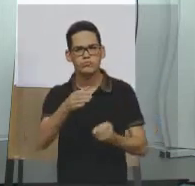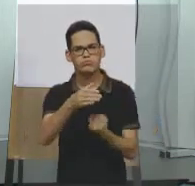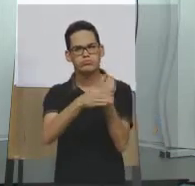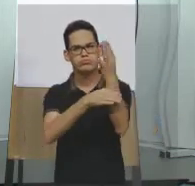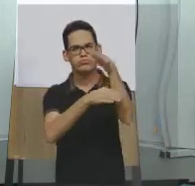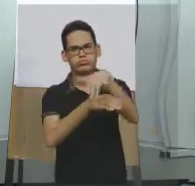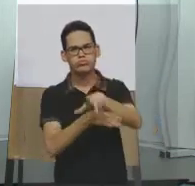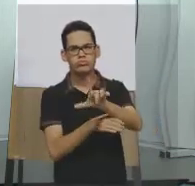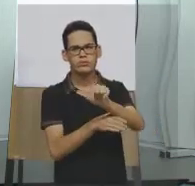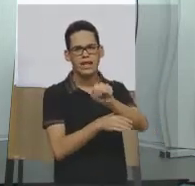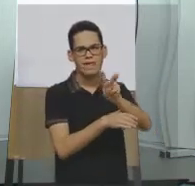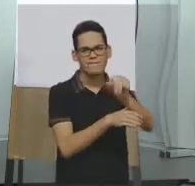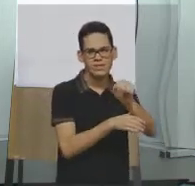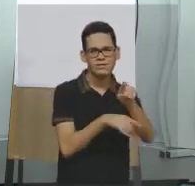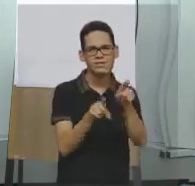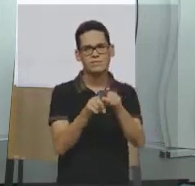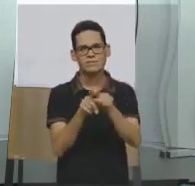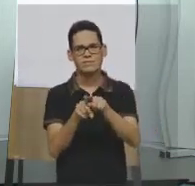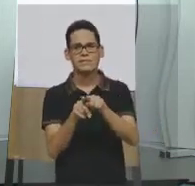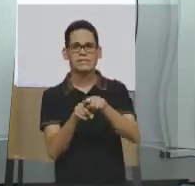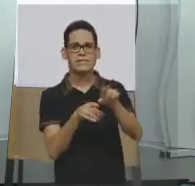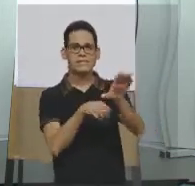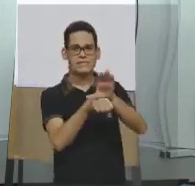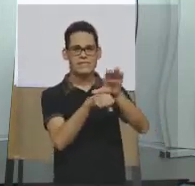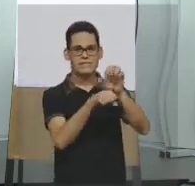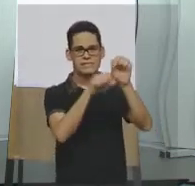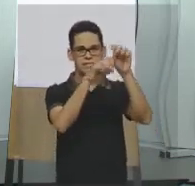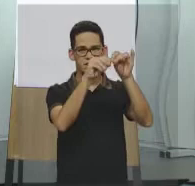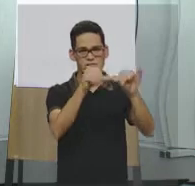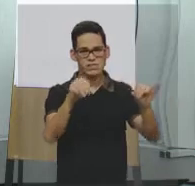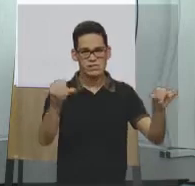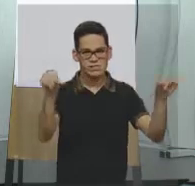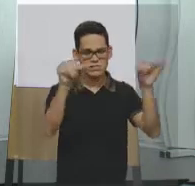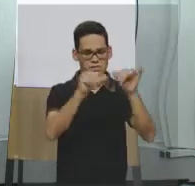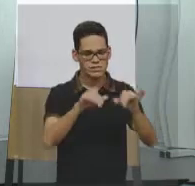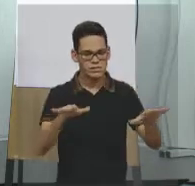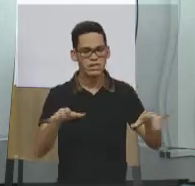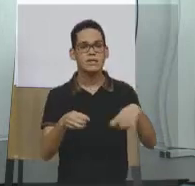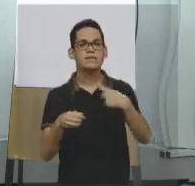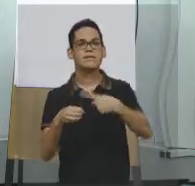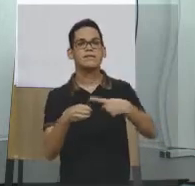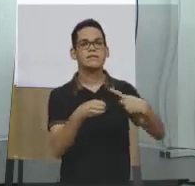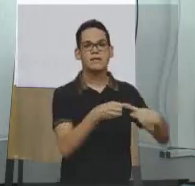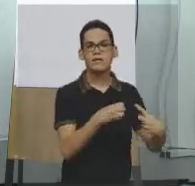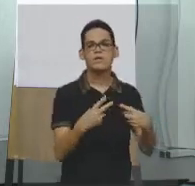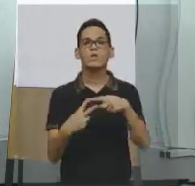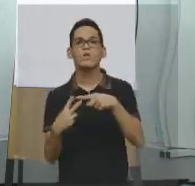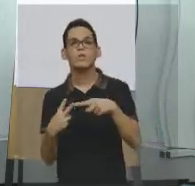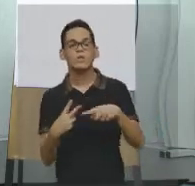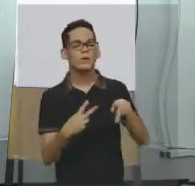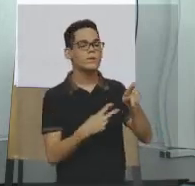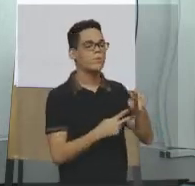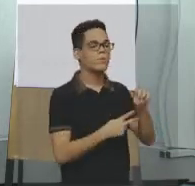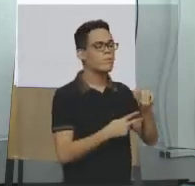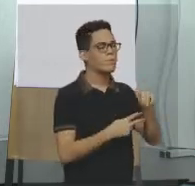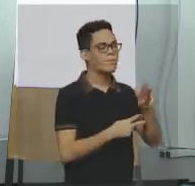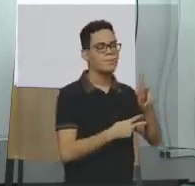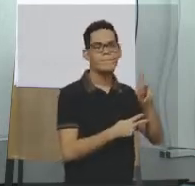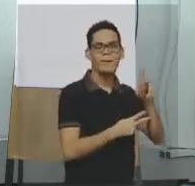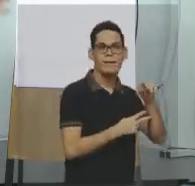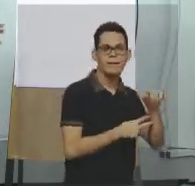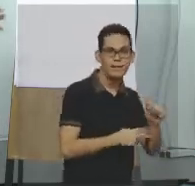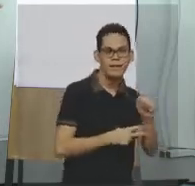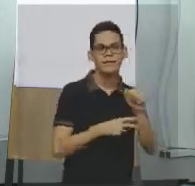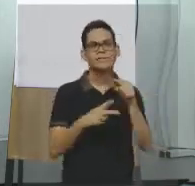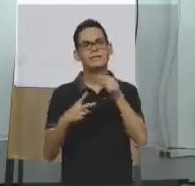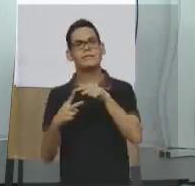e por cinza, lava, tá? E essas cidades chamadas Pompeia e Herculano, que são cidades antigas